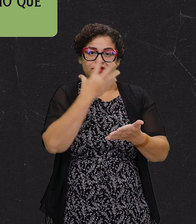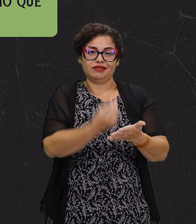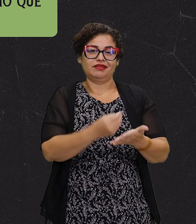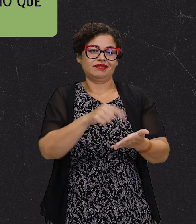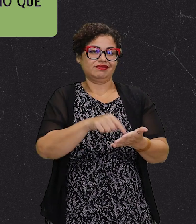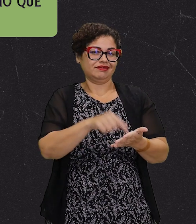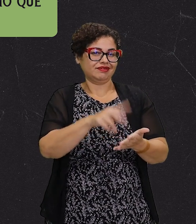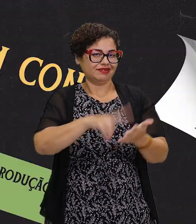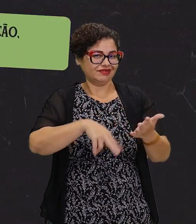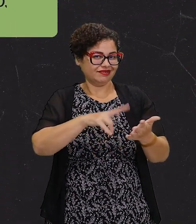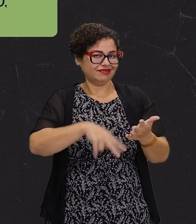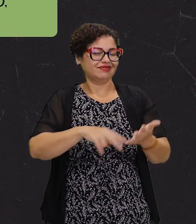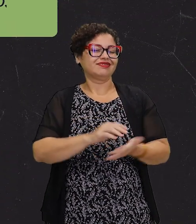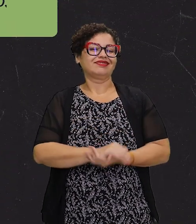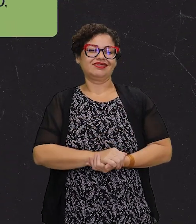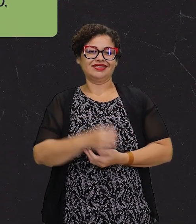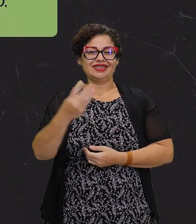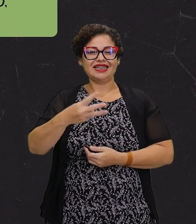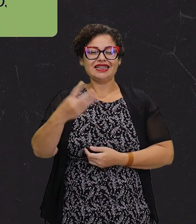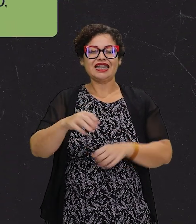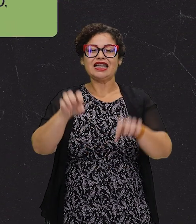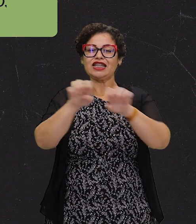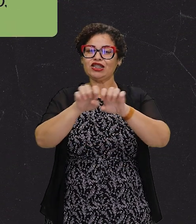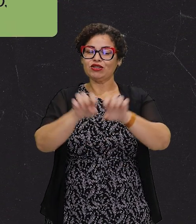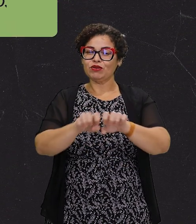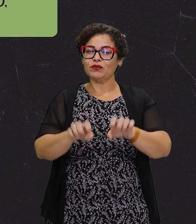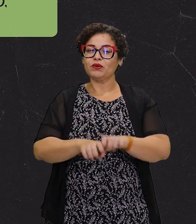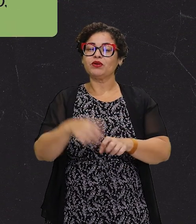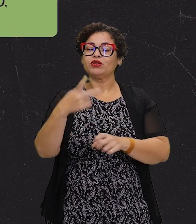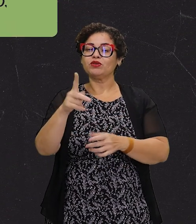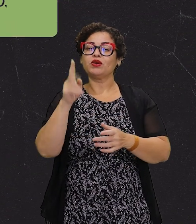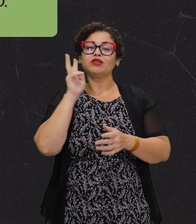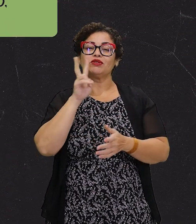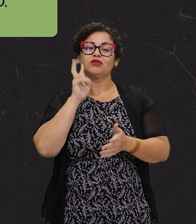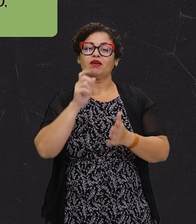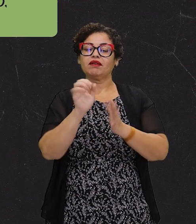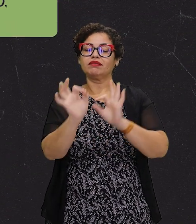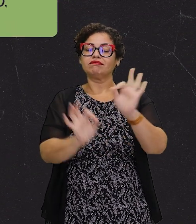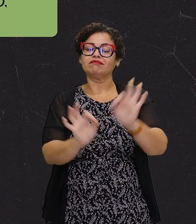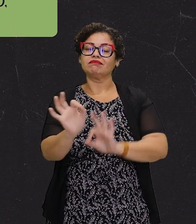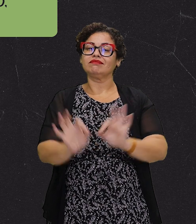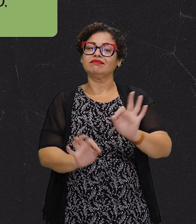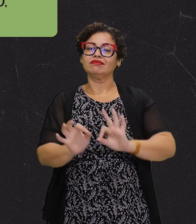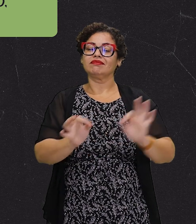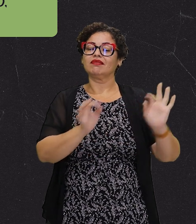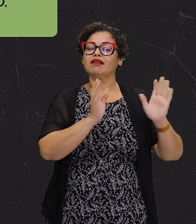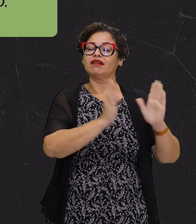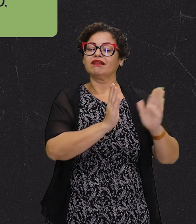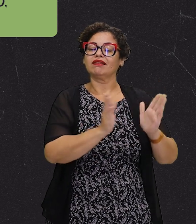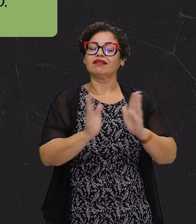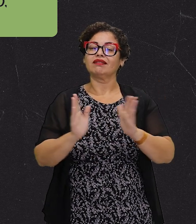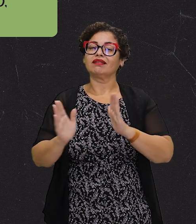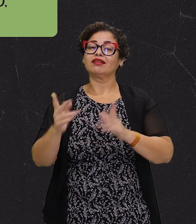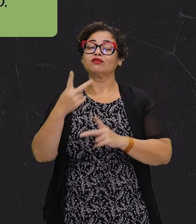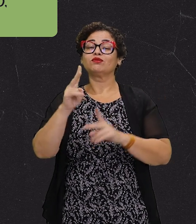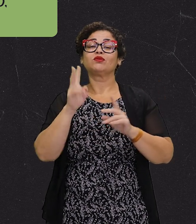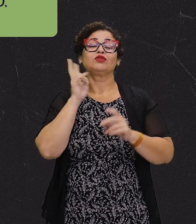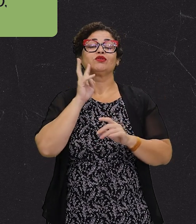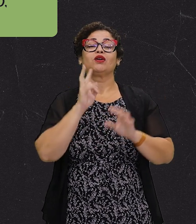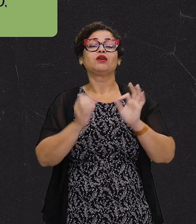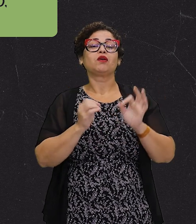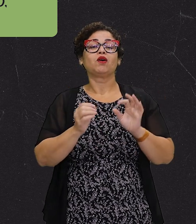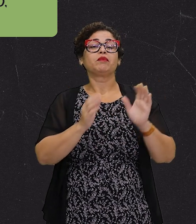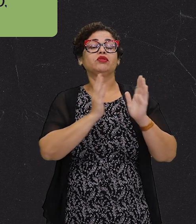leitor. Terceiro, estruture o enredo. Planeje a sequência dos eventos da sua